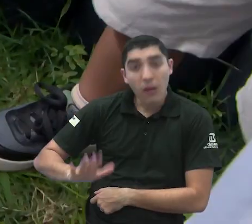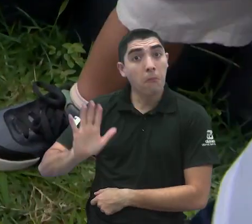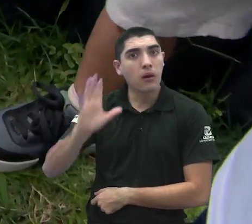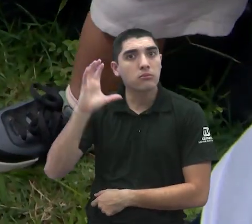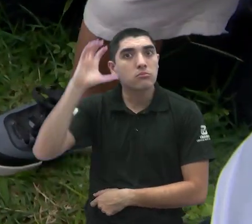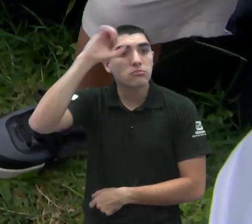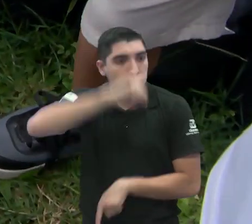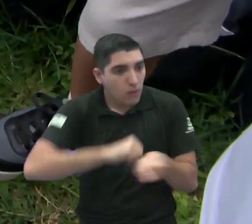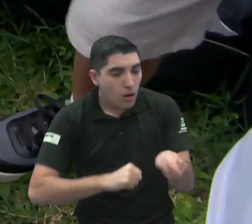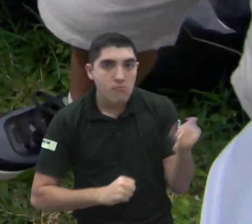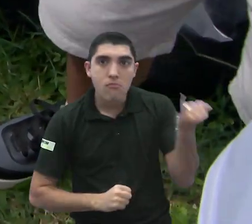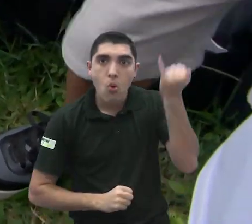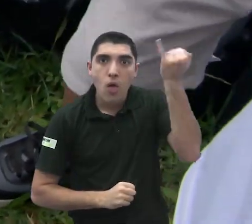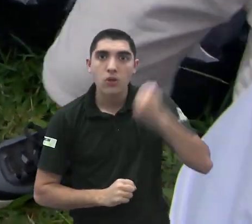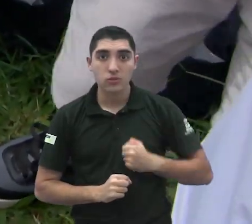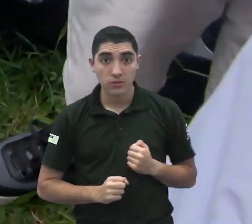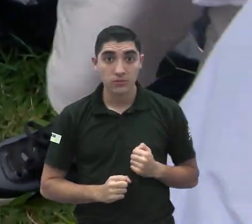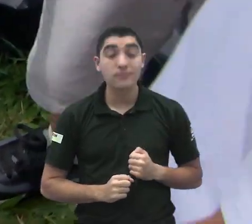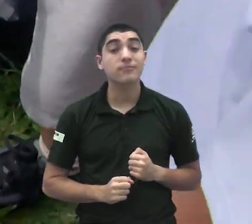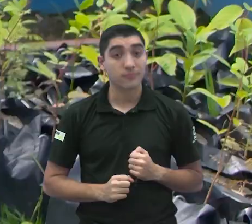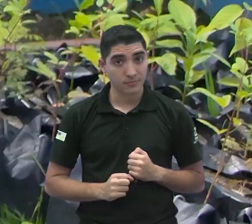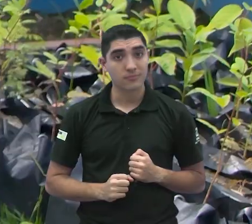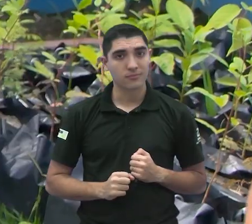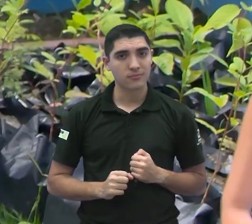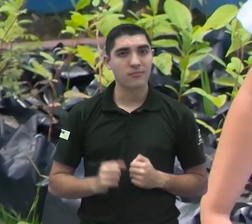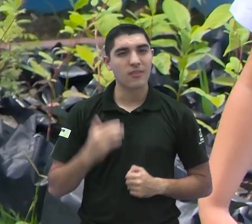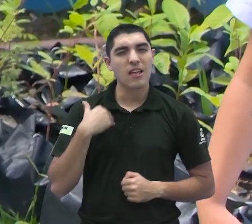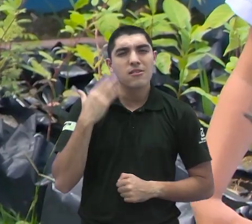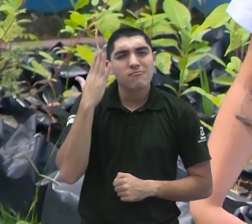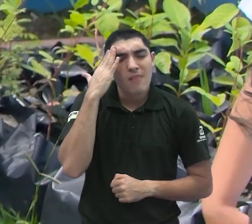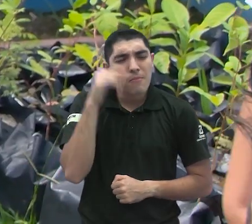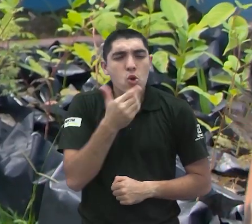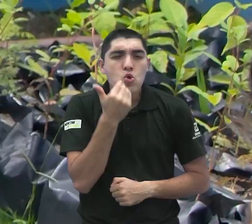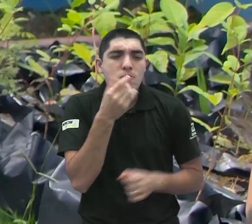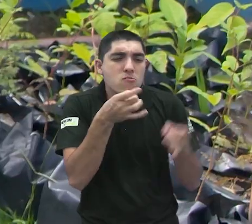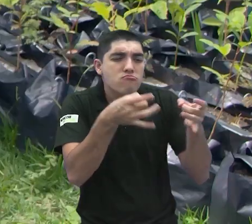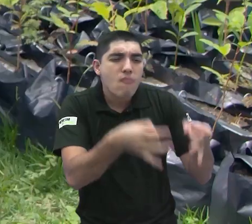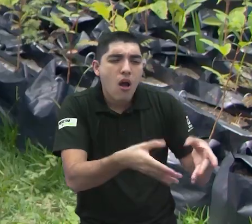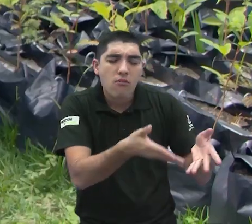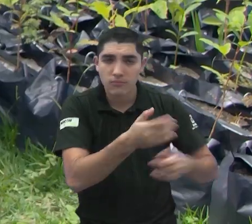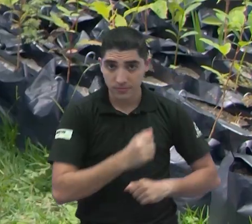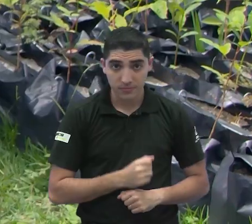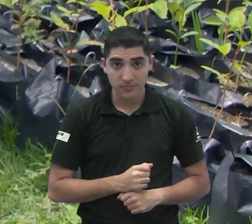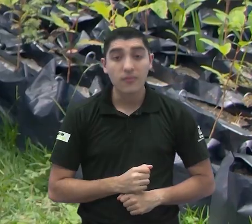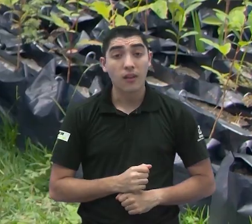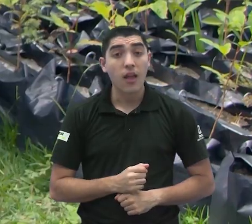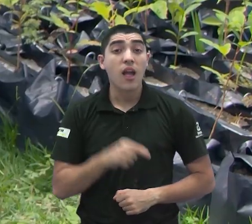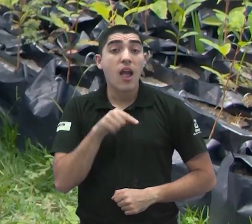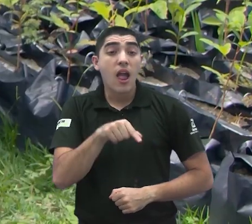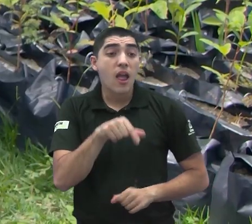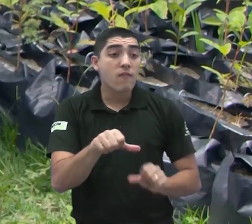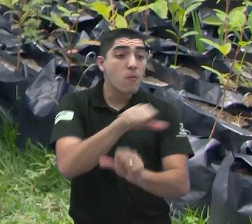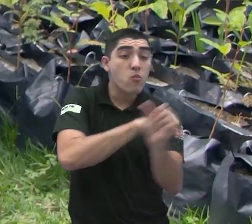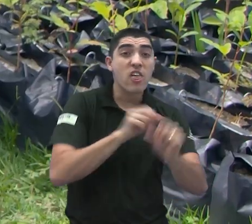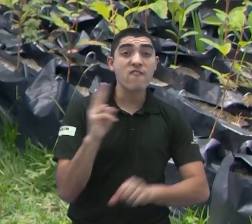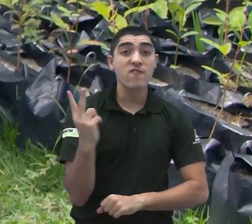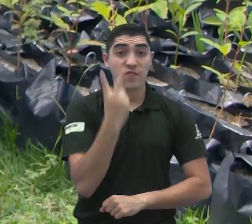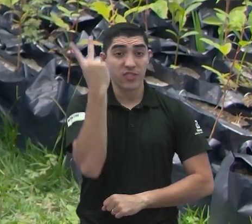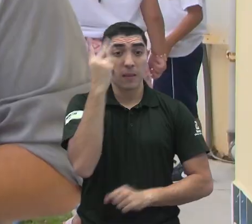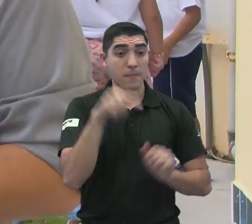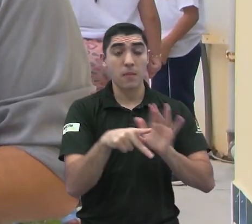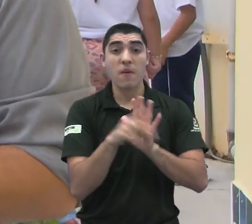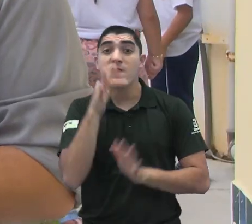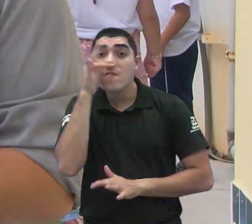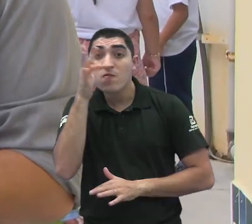já sabe da importância dessas ações. A gente vai jogar resto de comidas. Vai sair vitamina para ir para